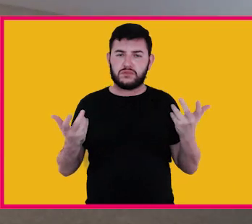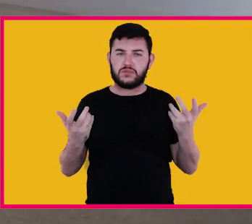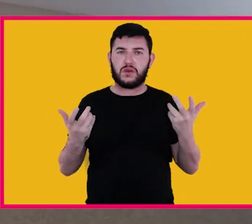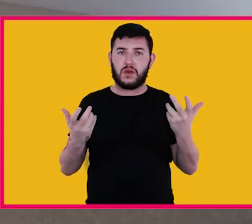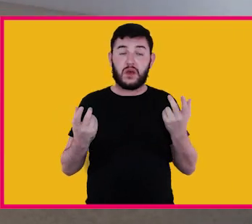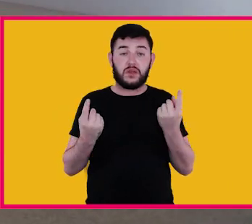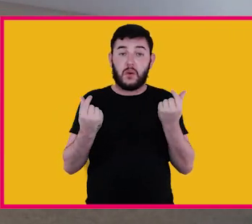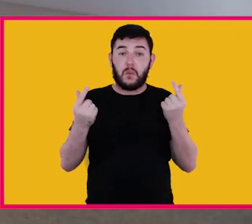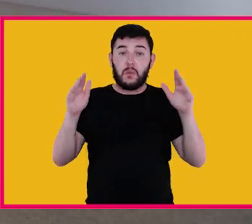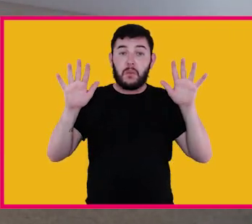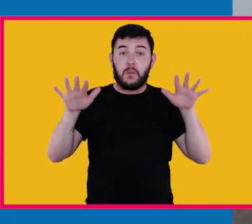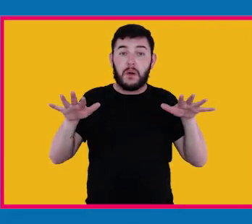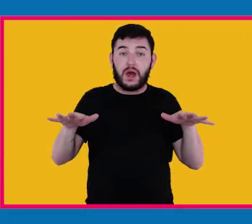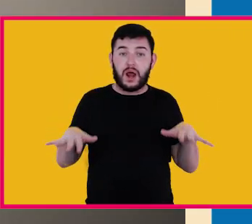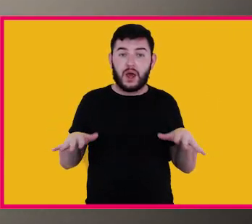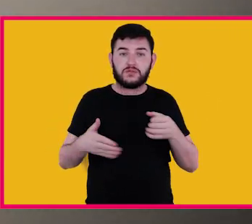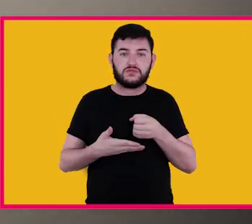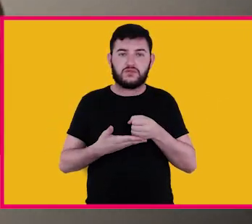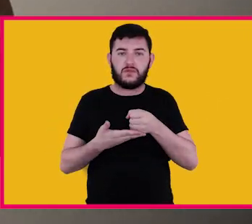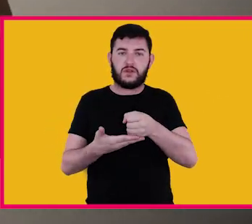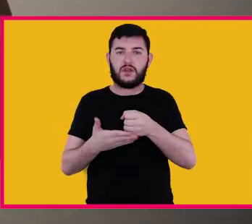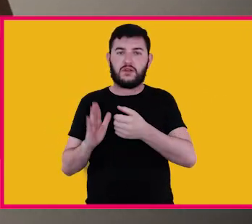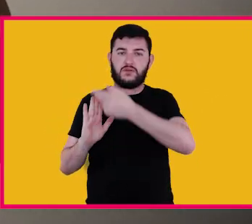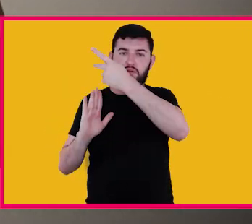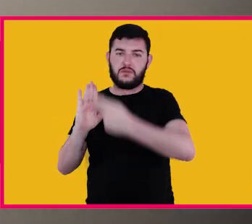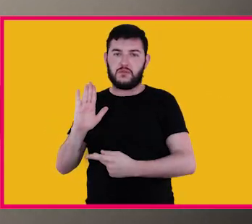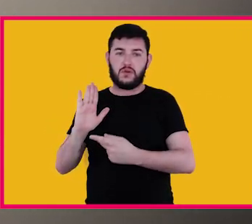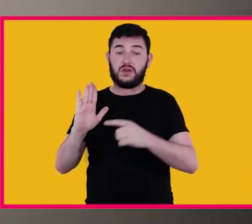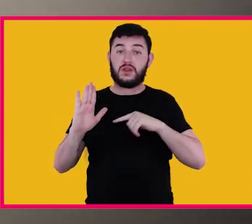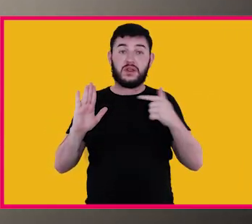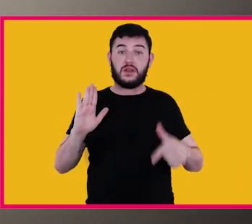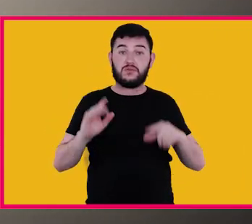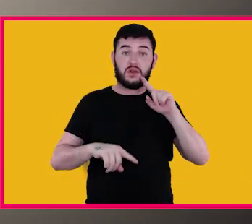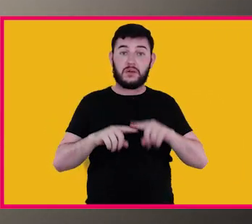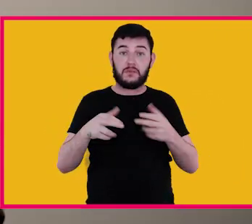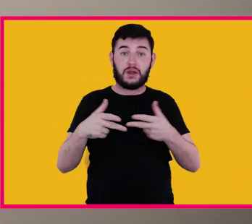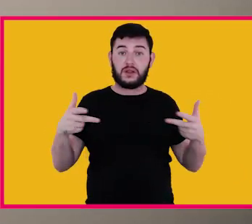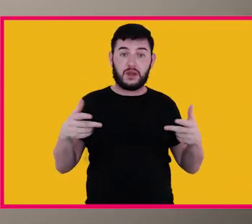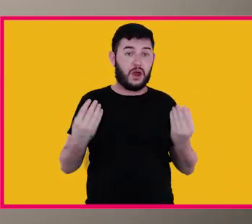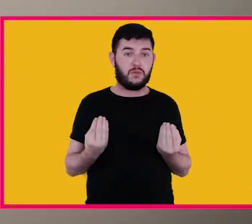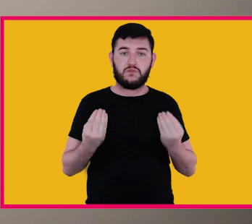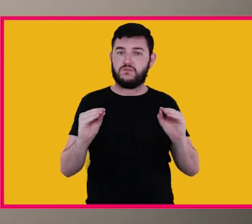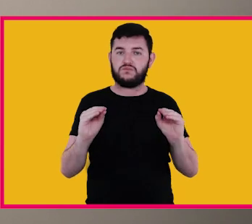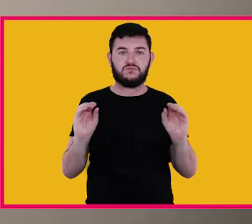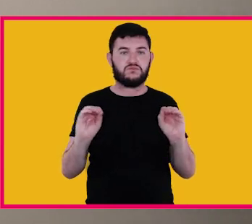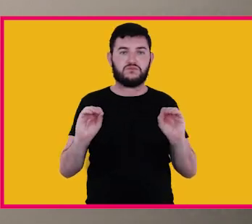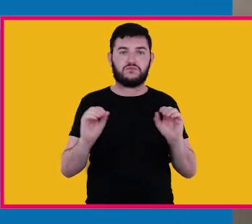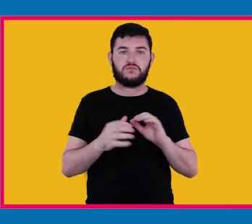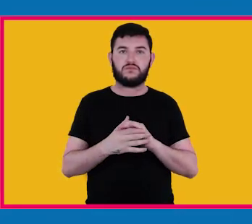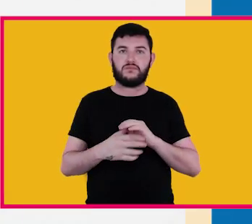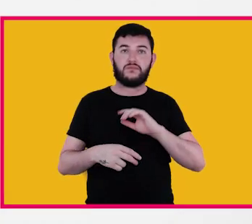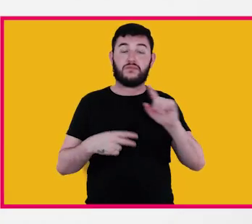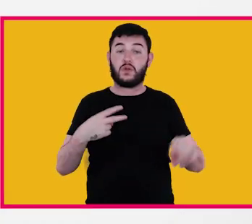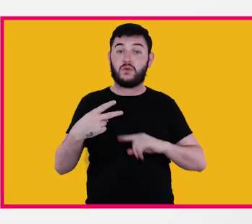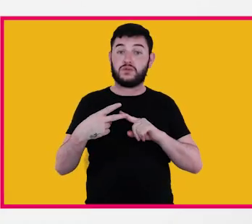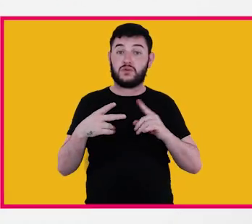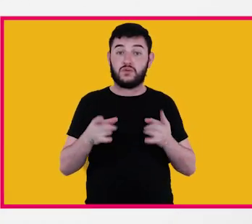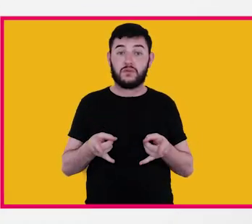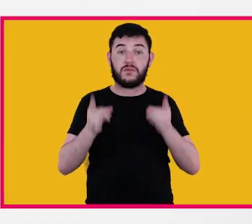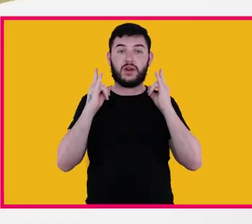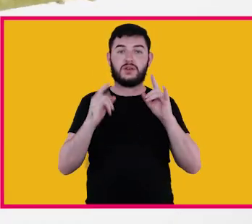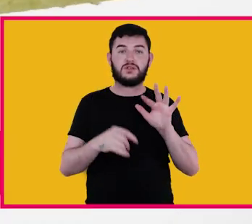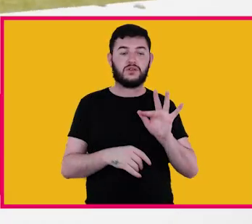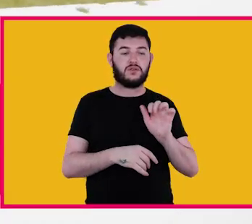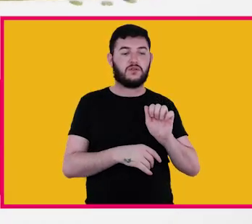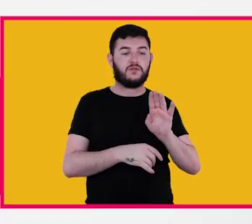a ser ofertado no pacote de projetos, justamente por não vir com nenhum kit de equipamento embutido. A segunda edificação é o Fab Lab. Ele é um módulo de